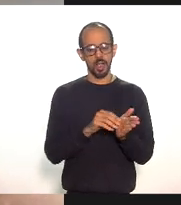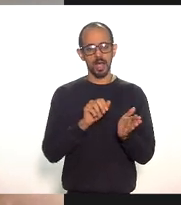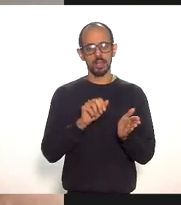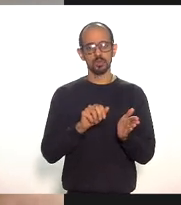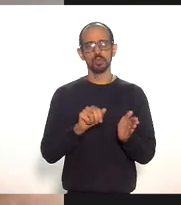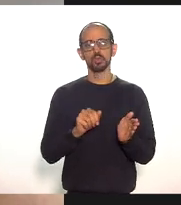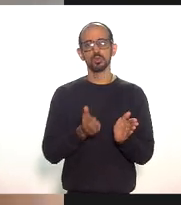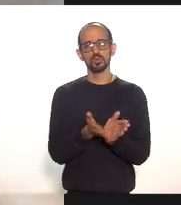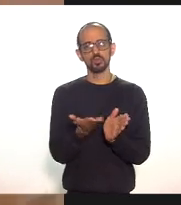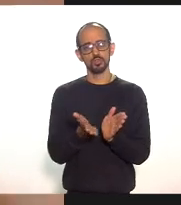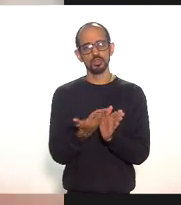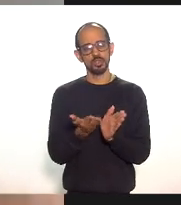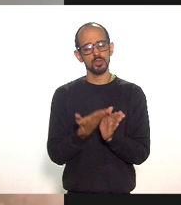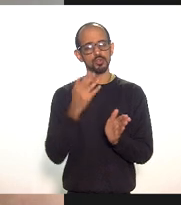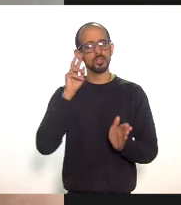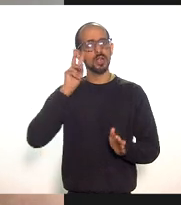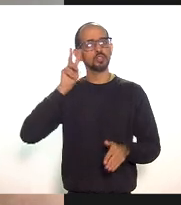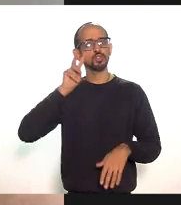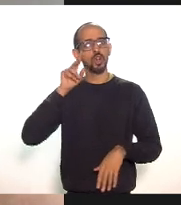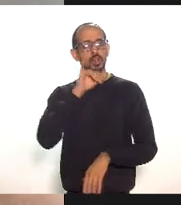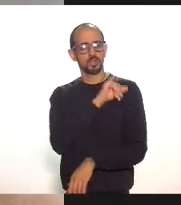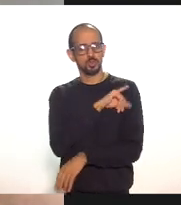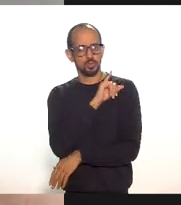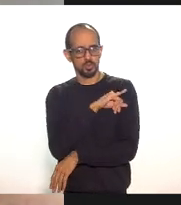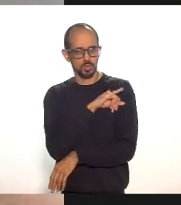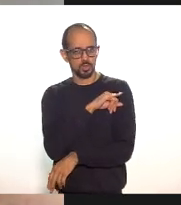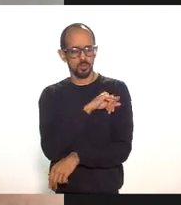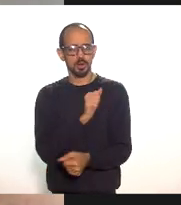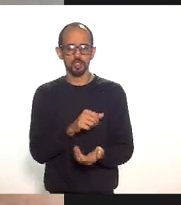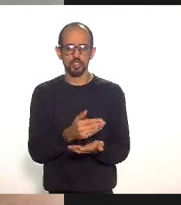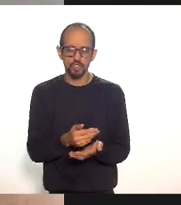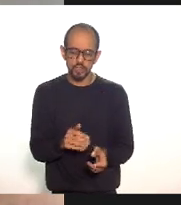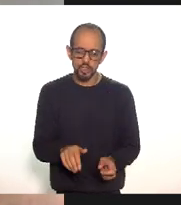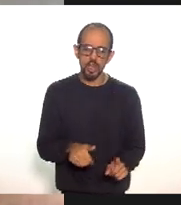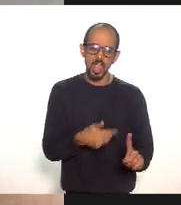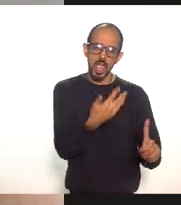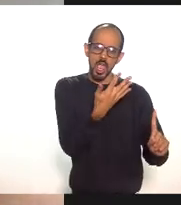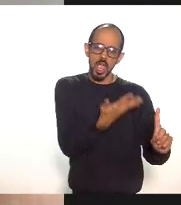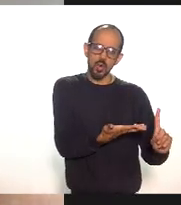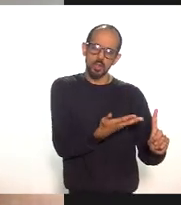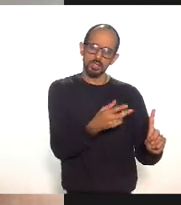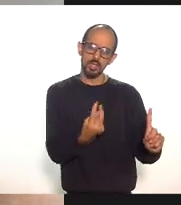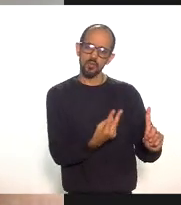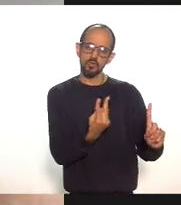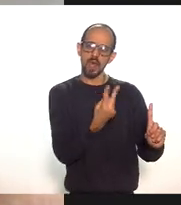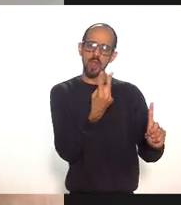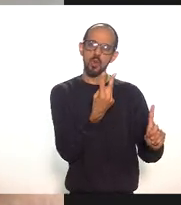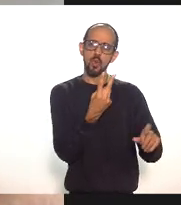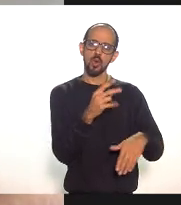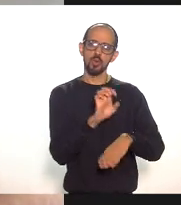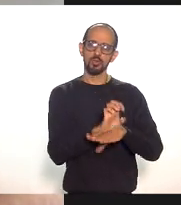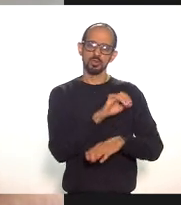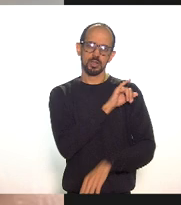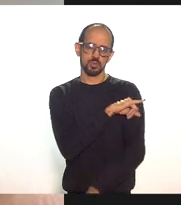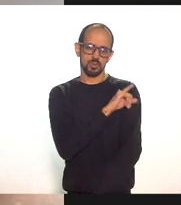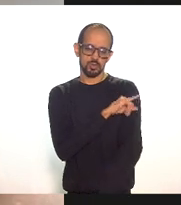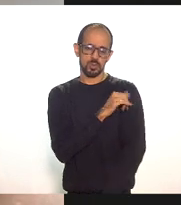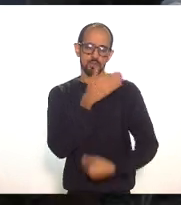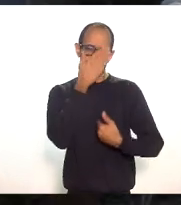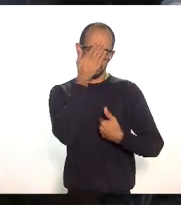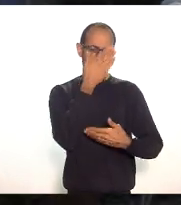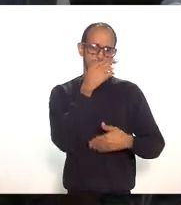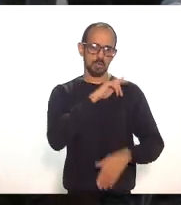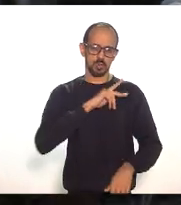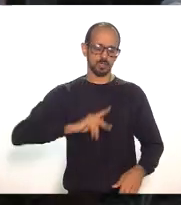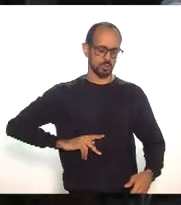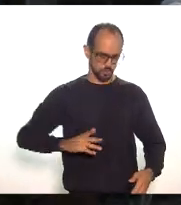possa inaugurar aí um período de reconhecimento das propriedades e dos valores do nosso Estado. Obrigado, presidente.